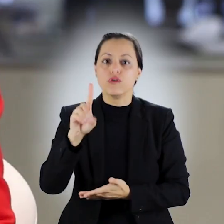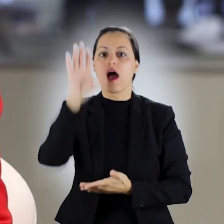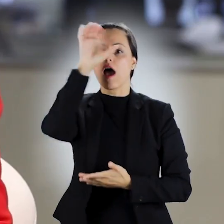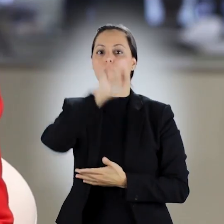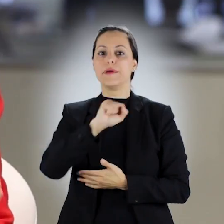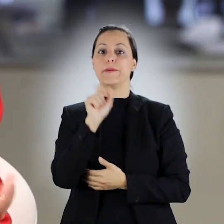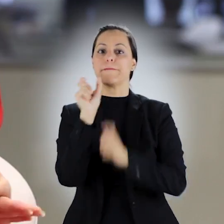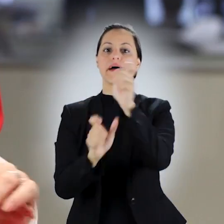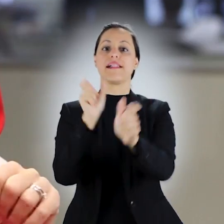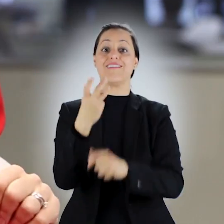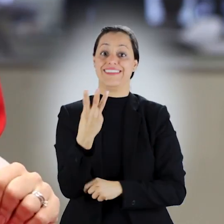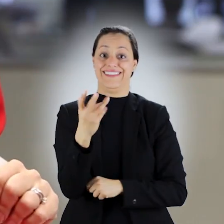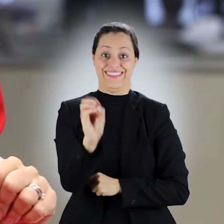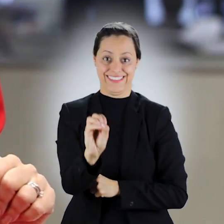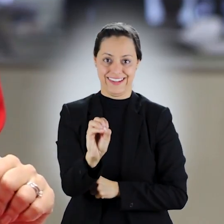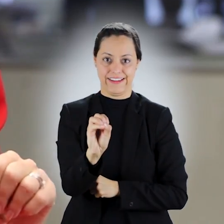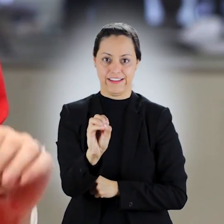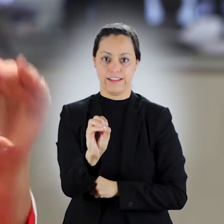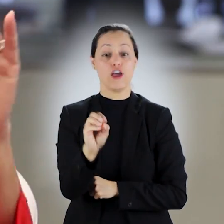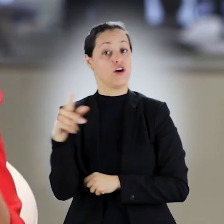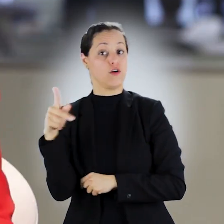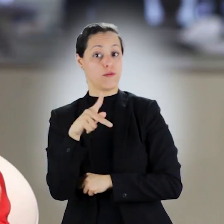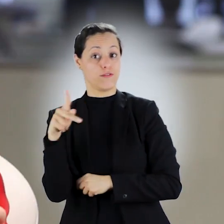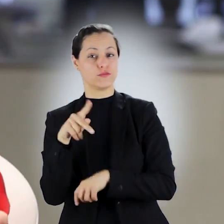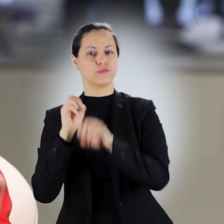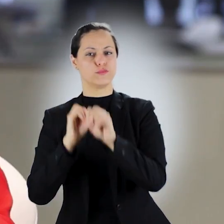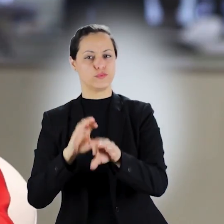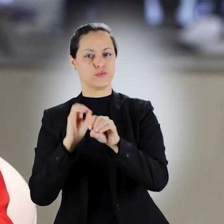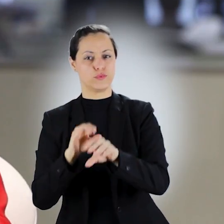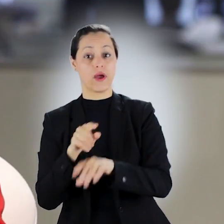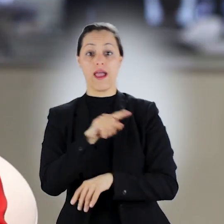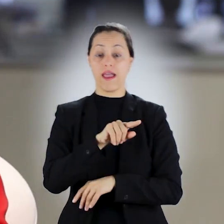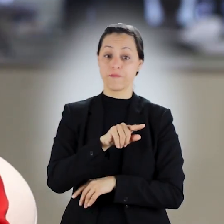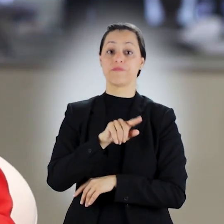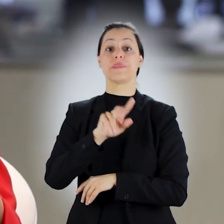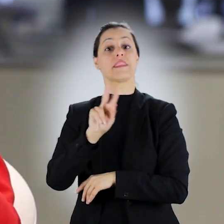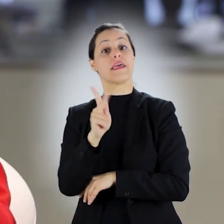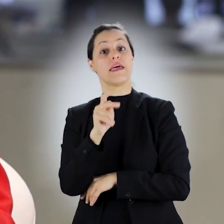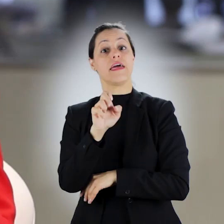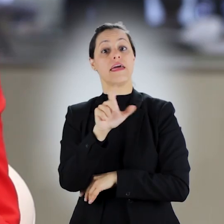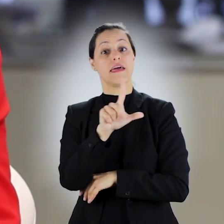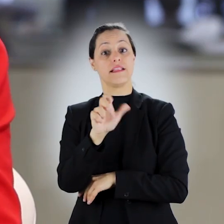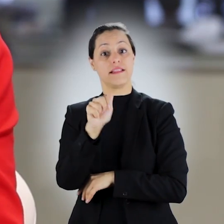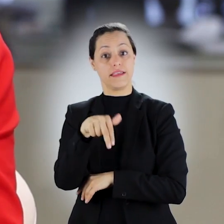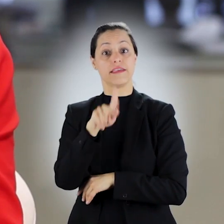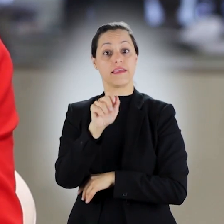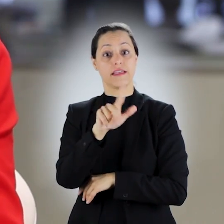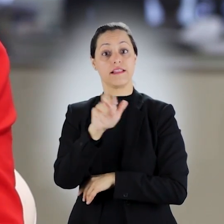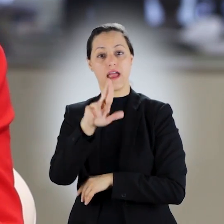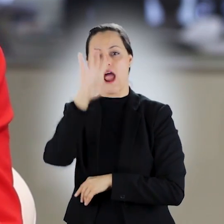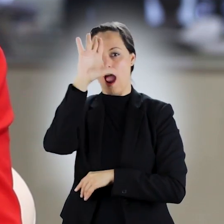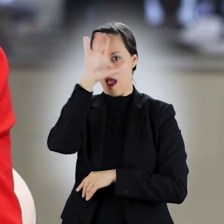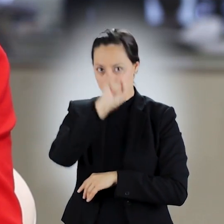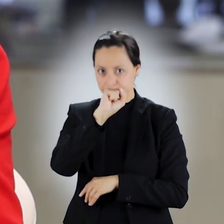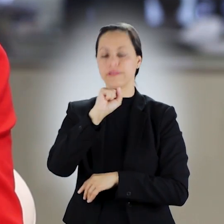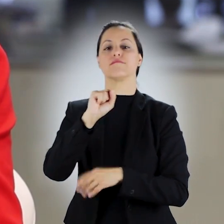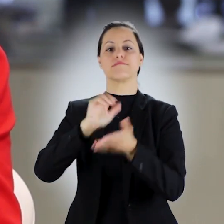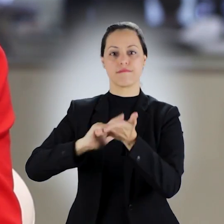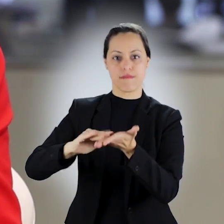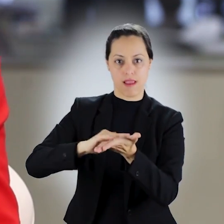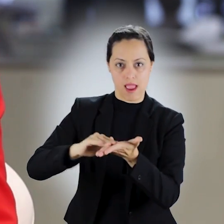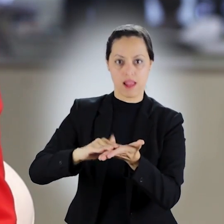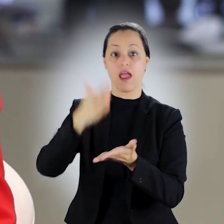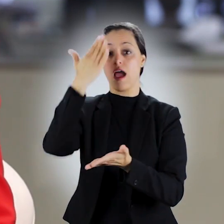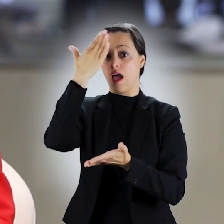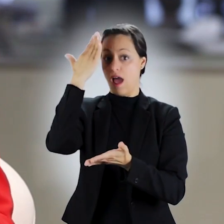Keller aprendeu 30 palavras. E ela, mesmo cega, mesmo surda, aprendeu o braille, aprendeu a